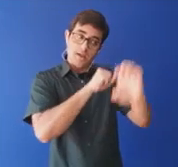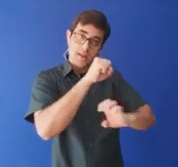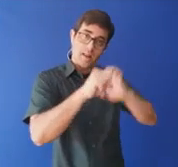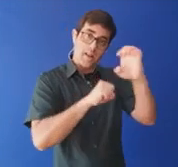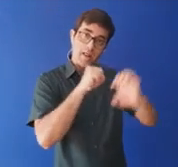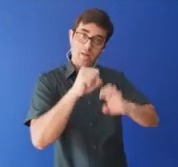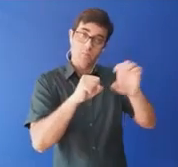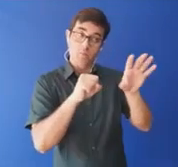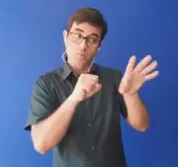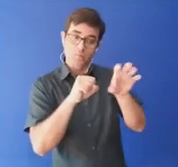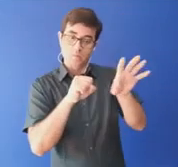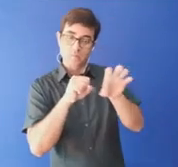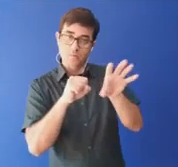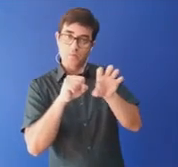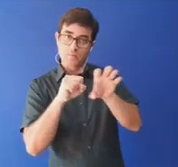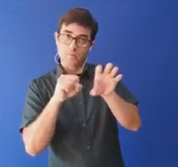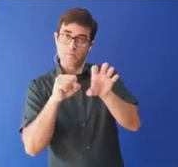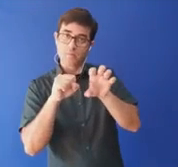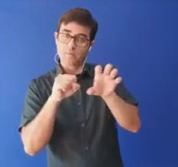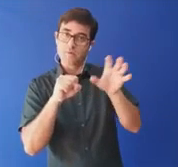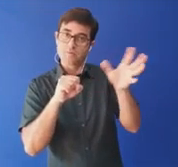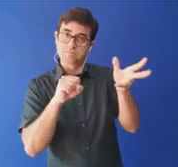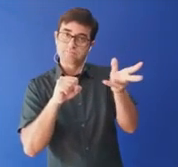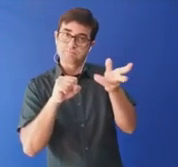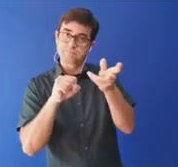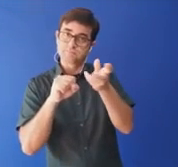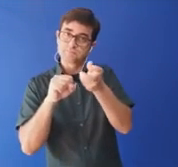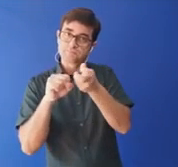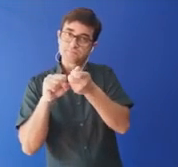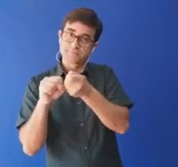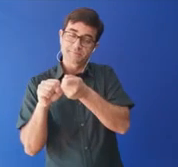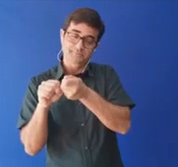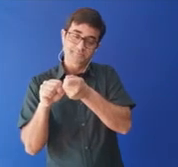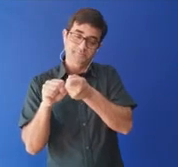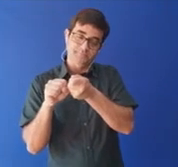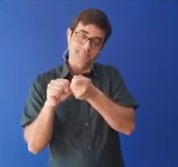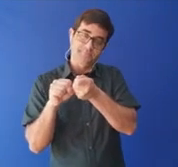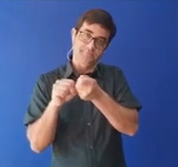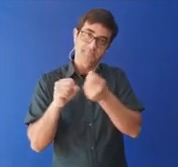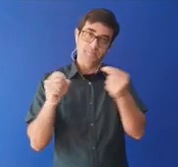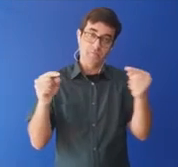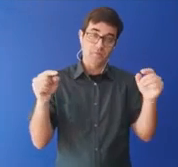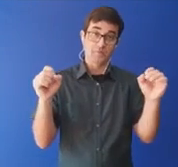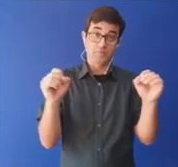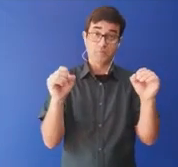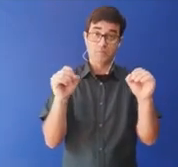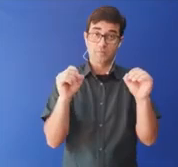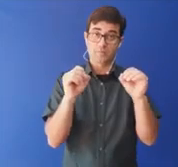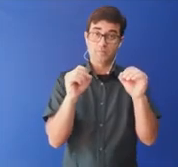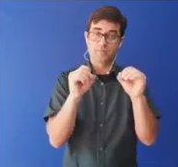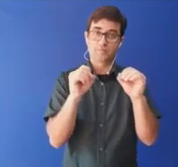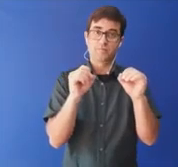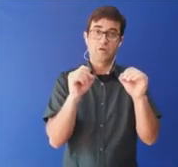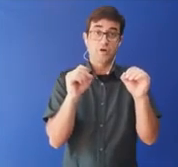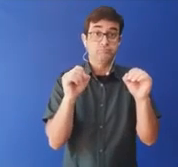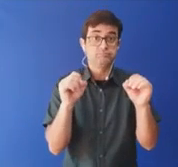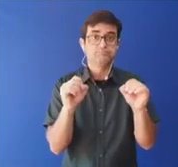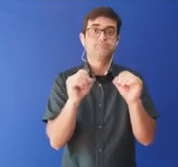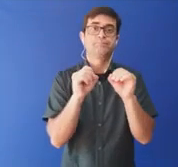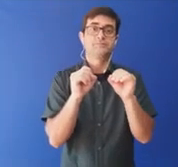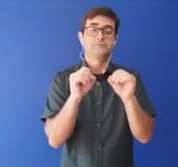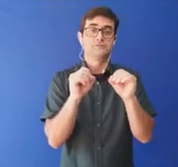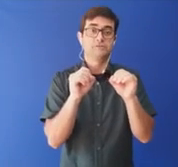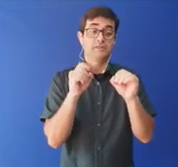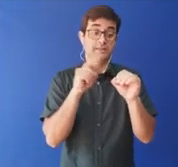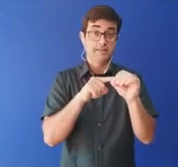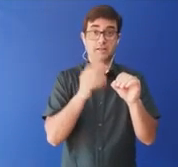aqui. O núcleo deste aqui atrai o elétron deste aqui. Então, isso